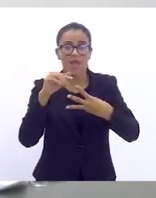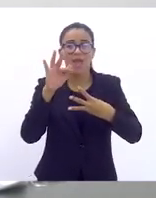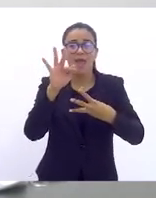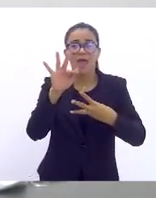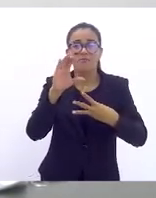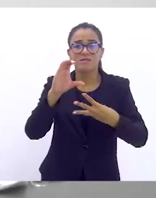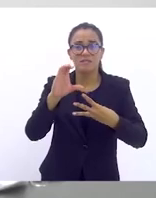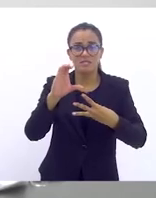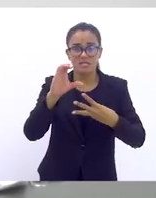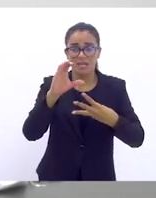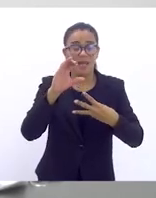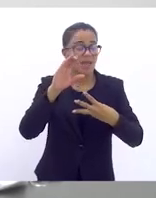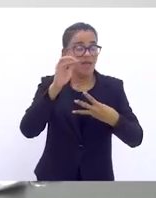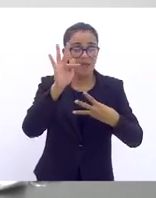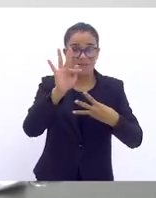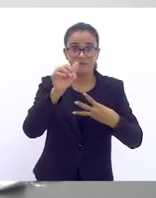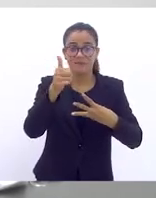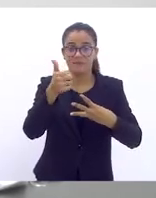118